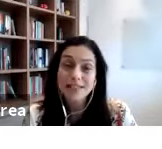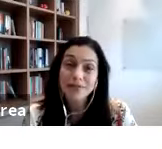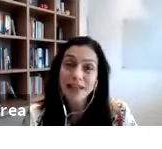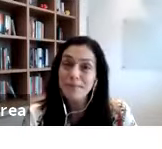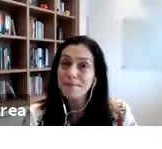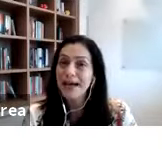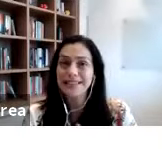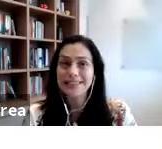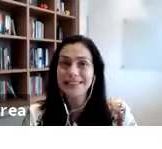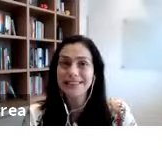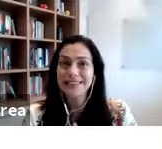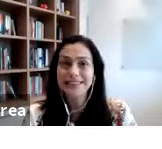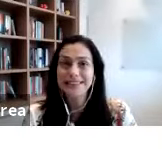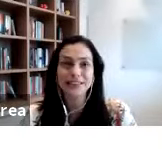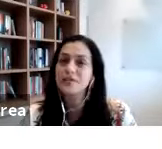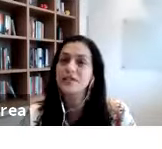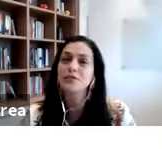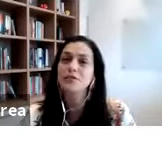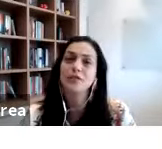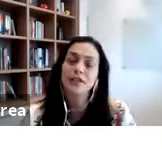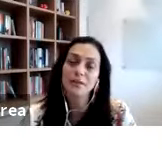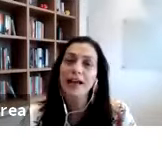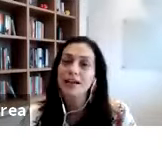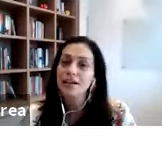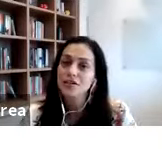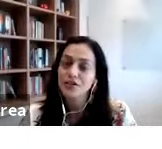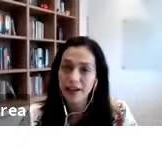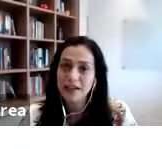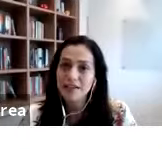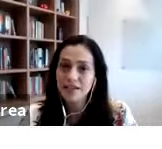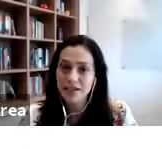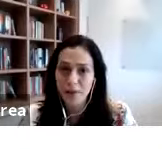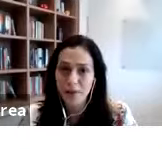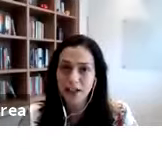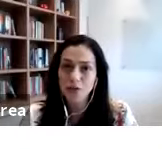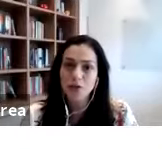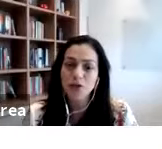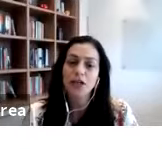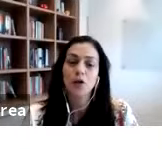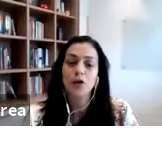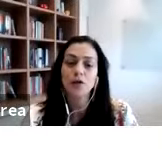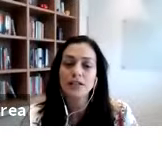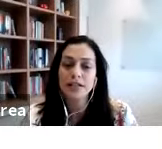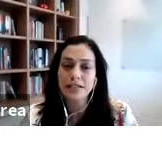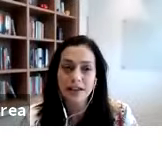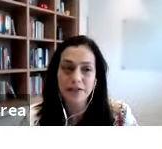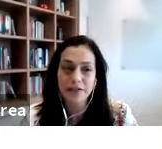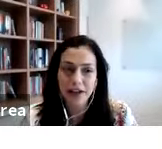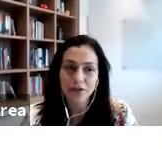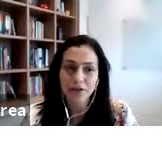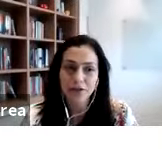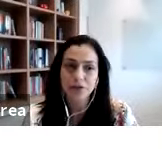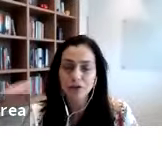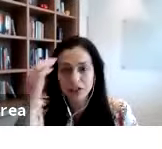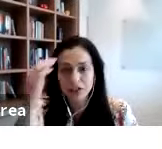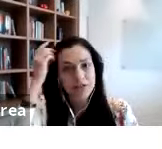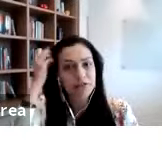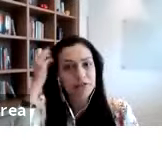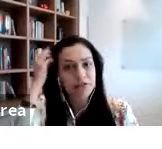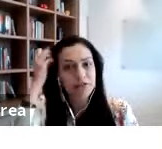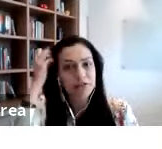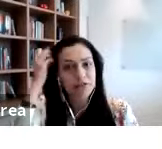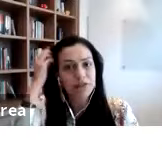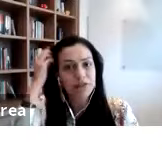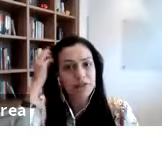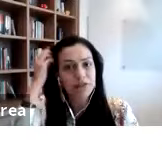informação. Então, a programação está bastante, a gente conseguiu contemplar diferentes aspectos. Todos esses